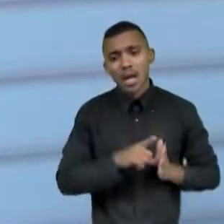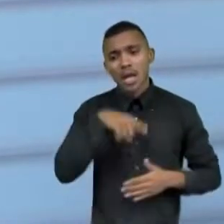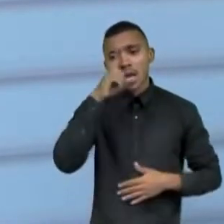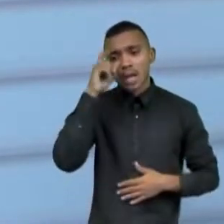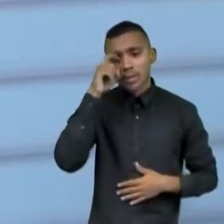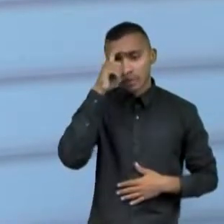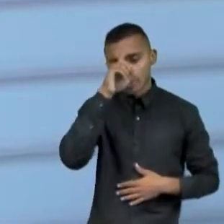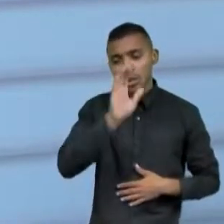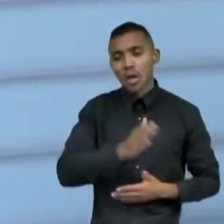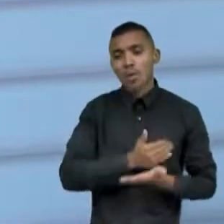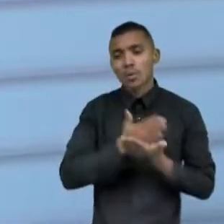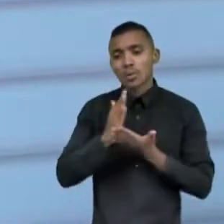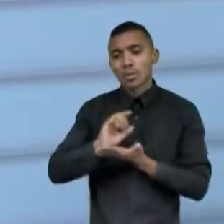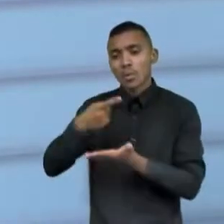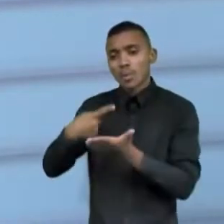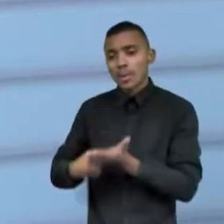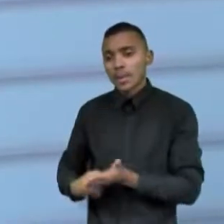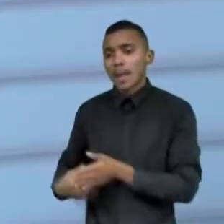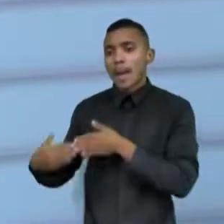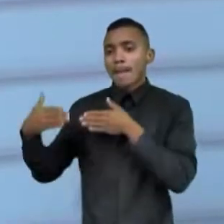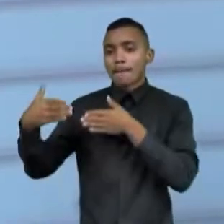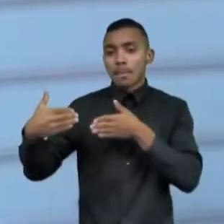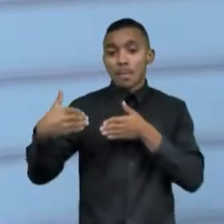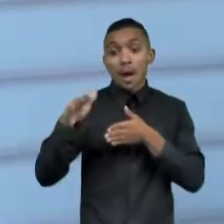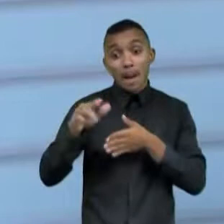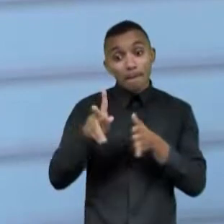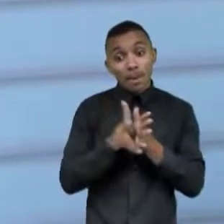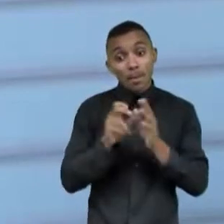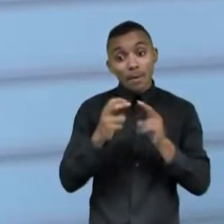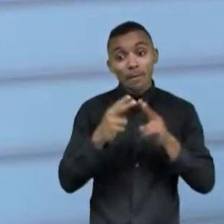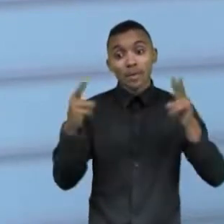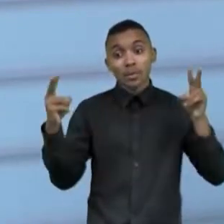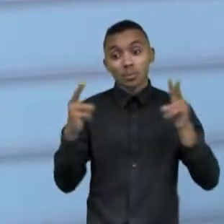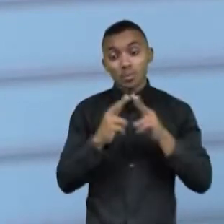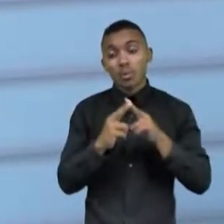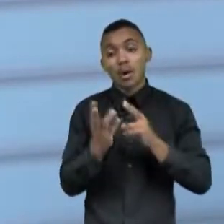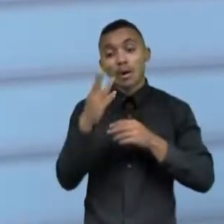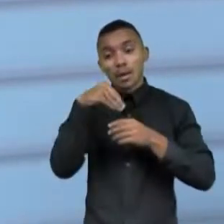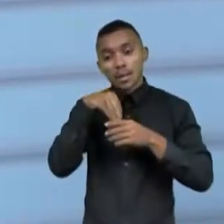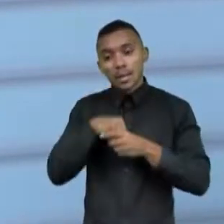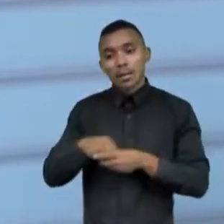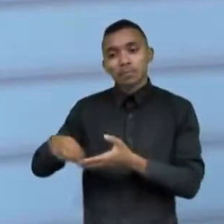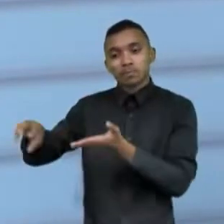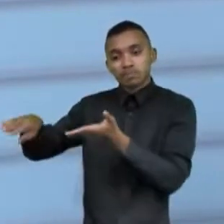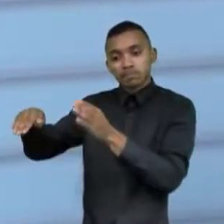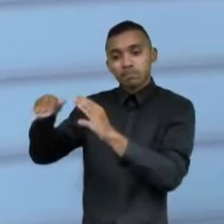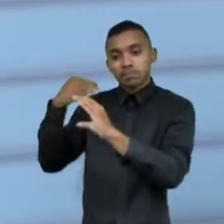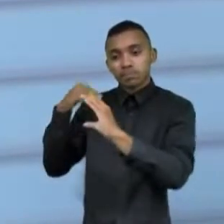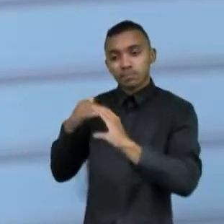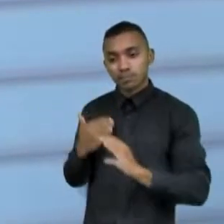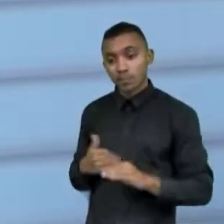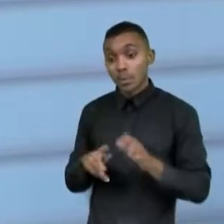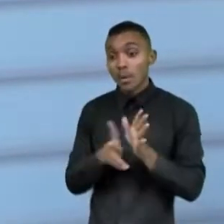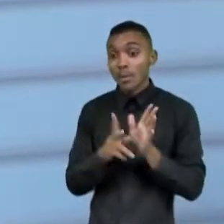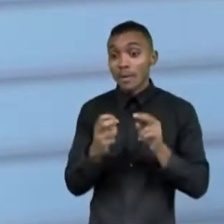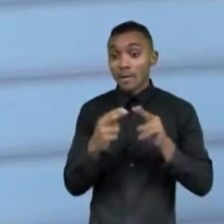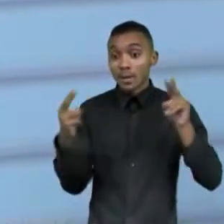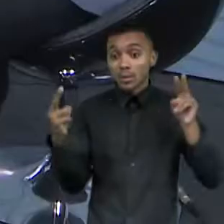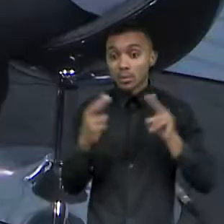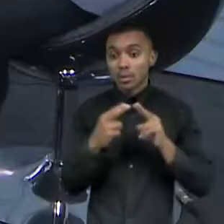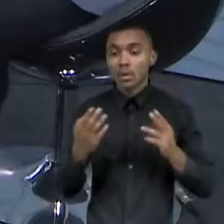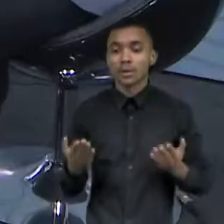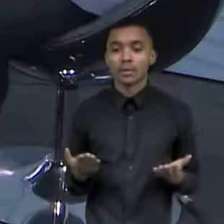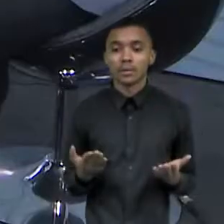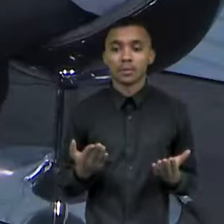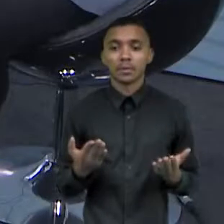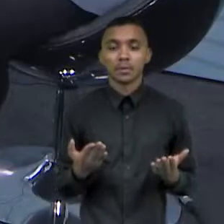a fazer atendimentos virtuais, né? Receber as demandas de maneira virtual. Isso foi incorporado, né, Isso,